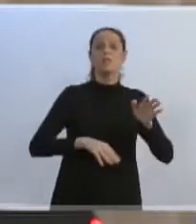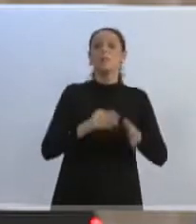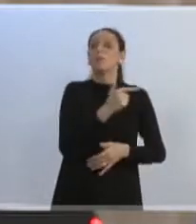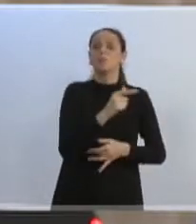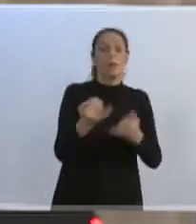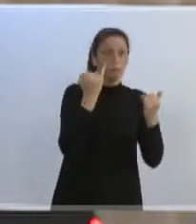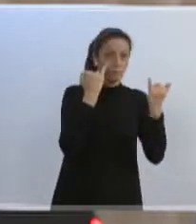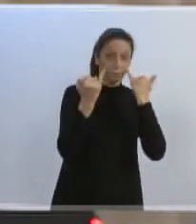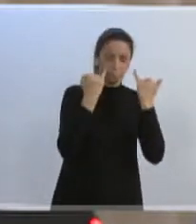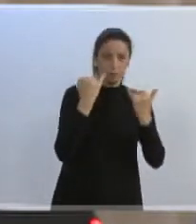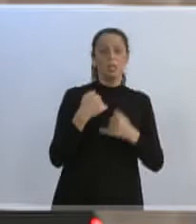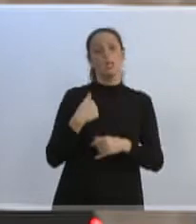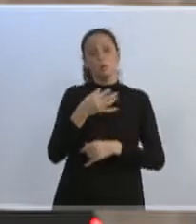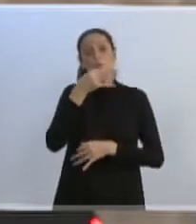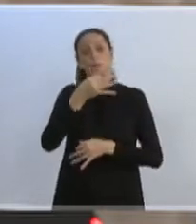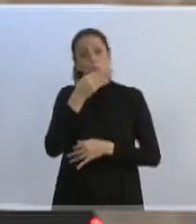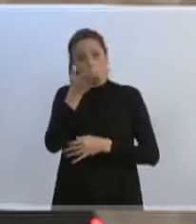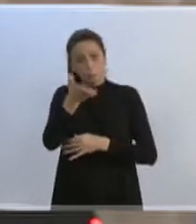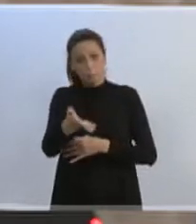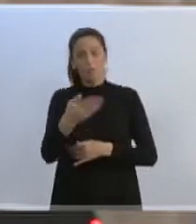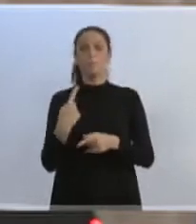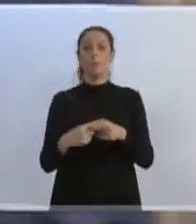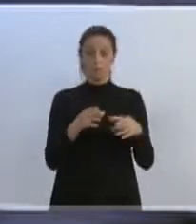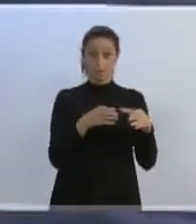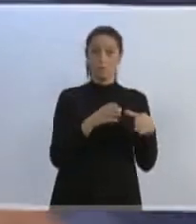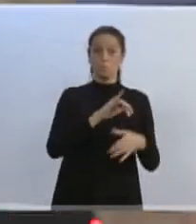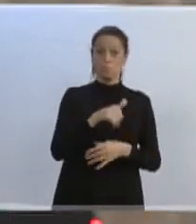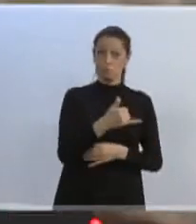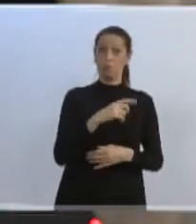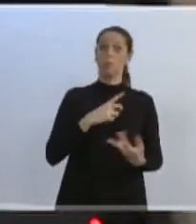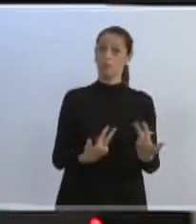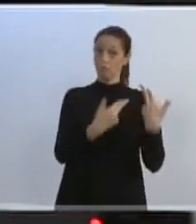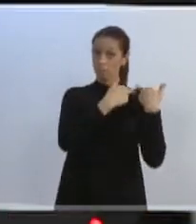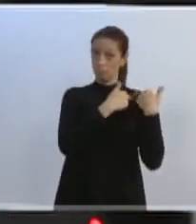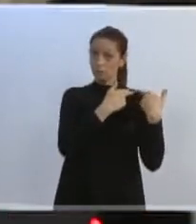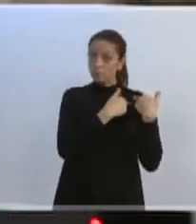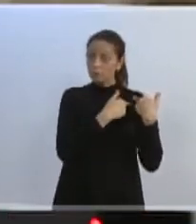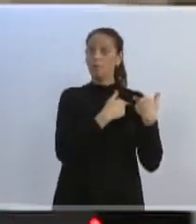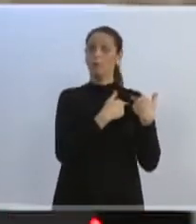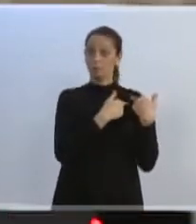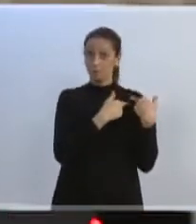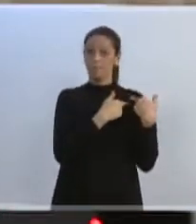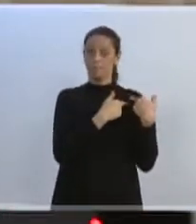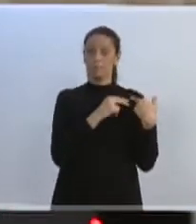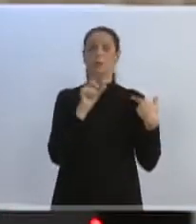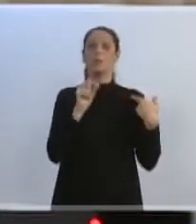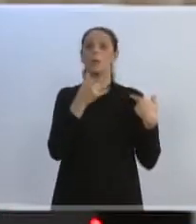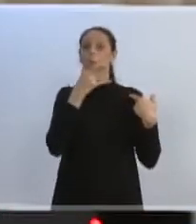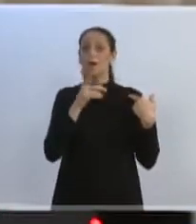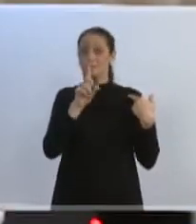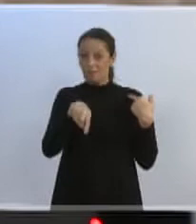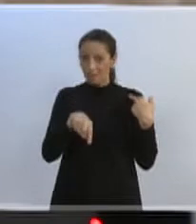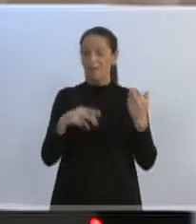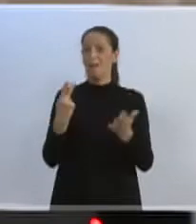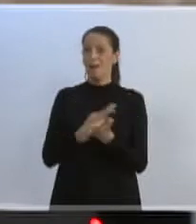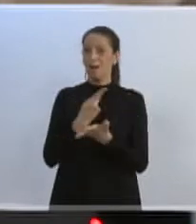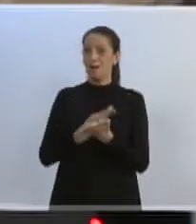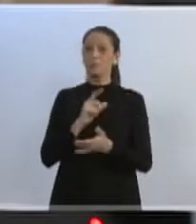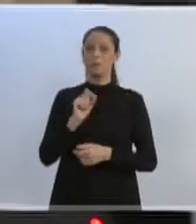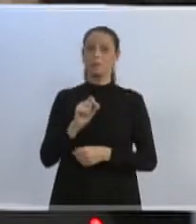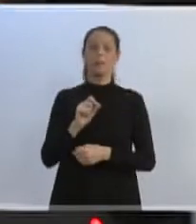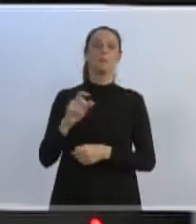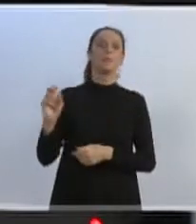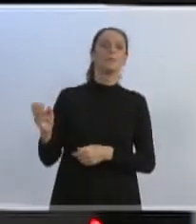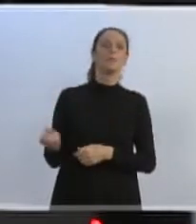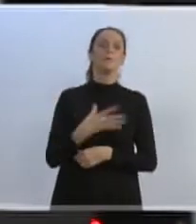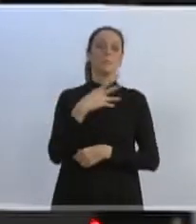sim uma sugestão, porque acho que a gente tem responsabilidade de estar por dentro das questões. E eu acho que o que não é certo em uma velha política é um vereador que já passou